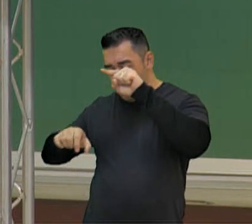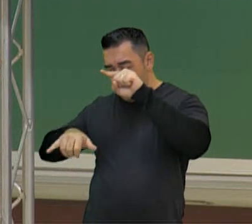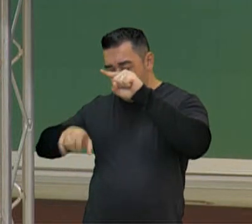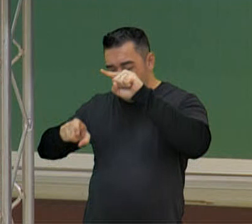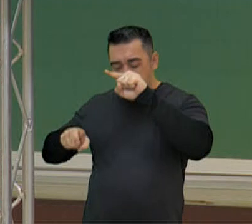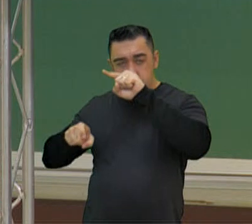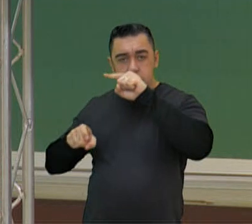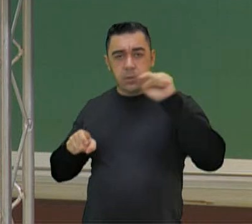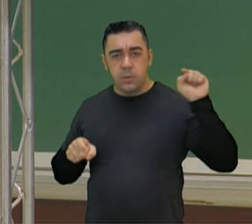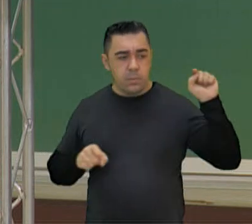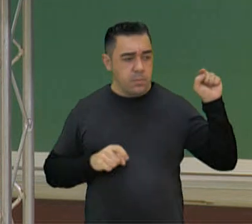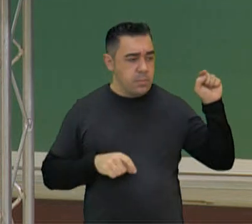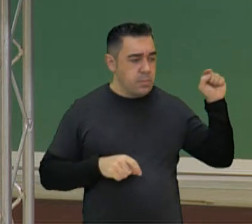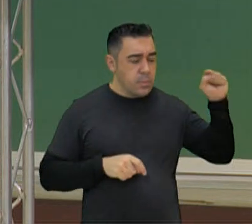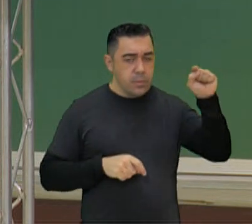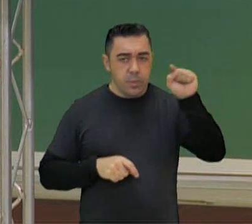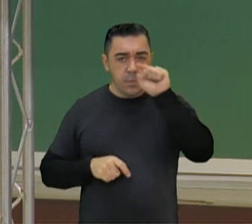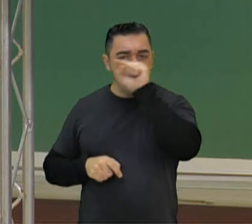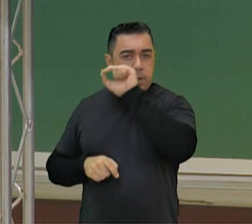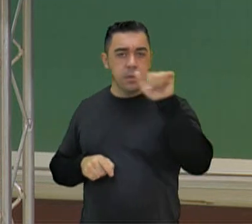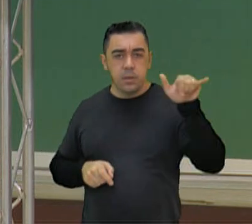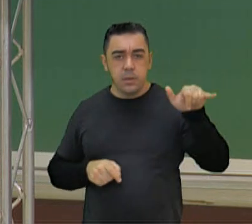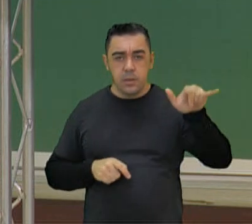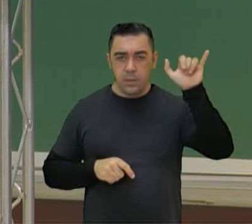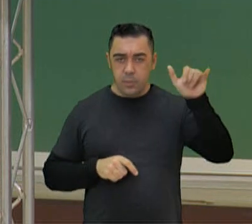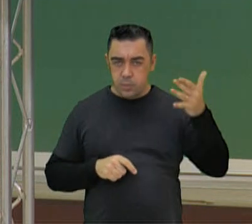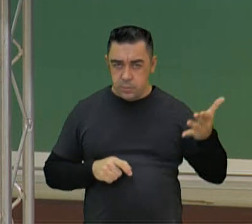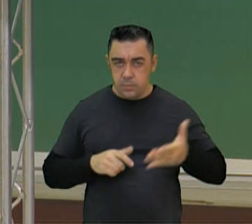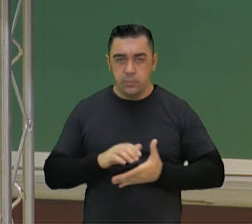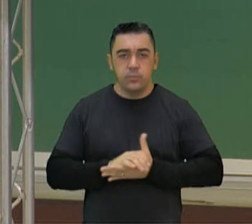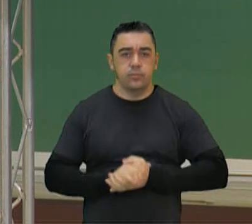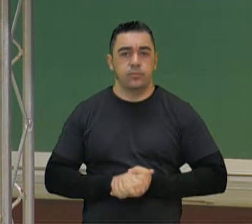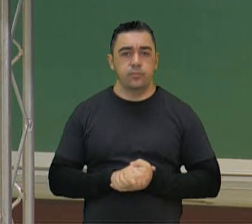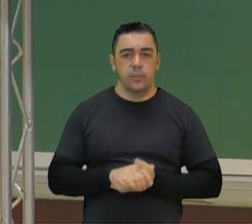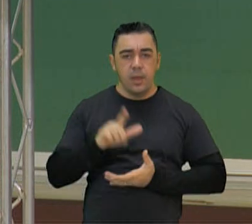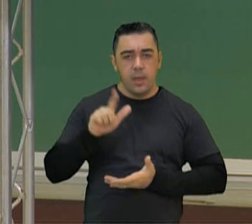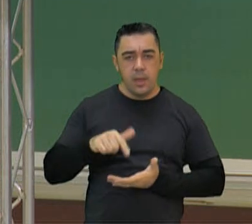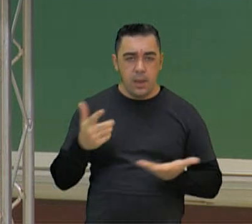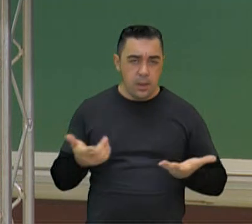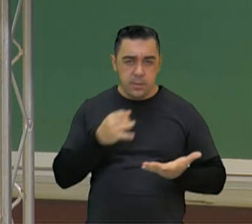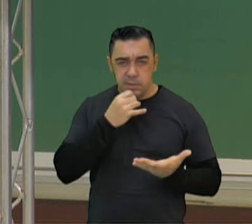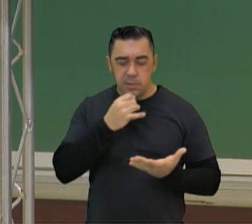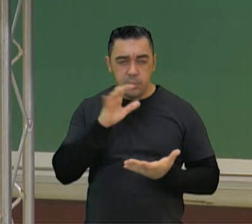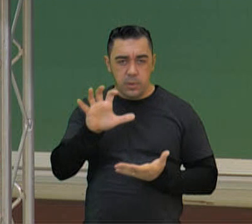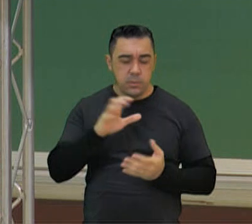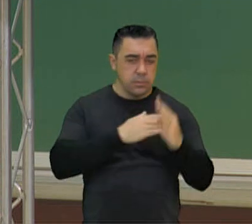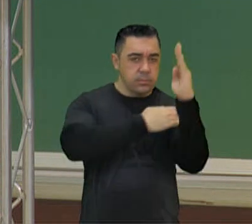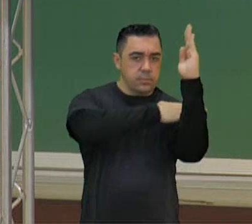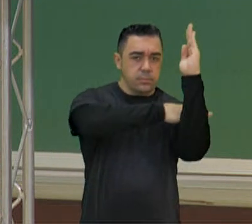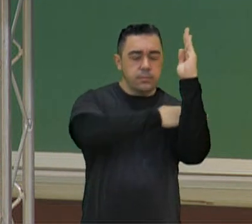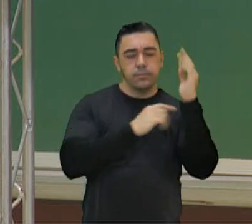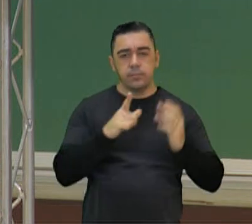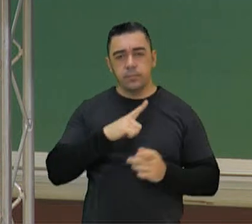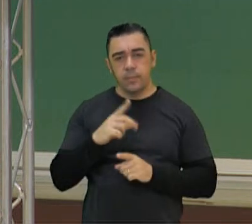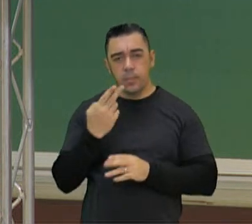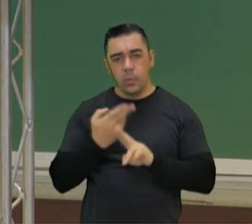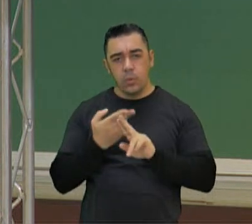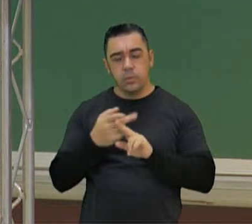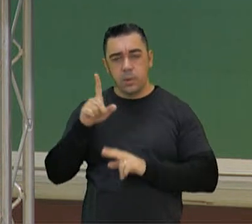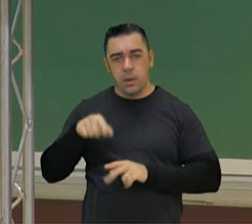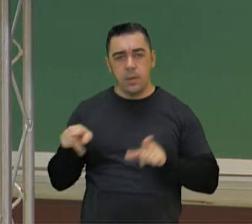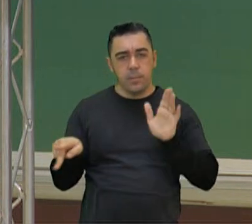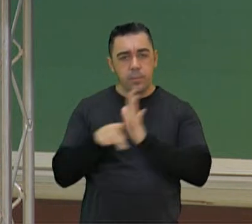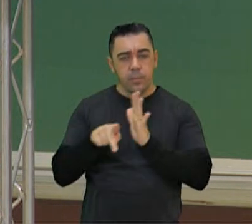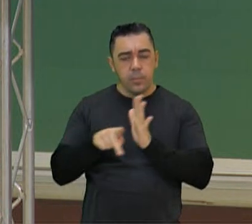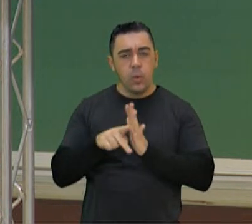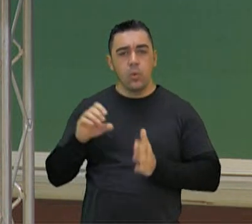eixo X, que é a abscissa, e o eixo Y, a segunda parte, que pertence